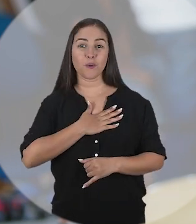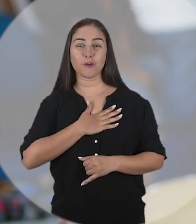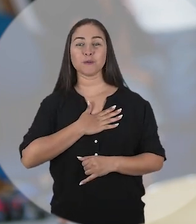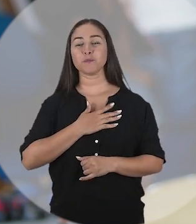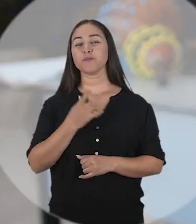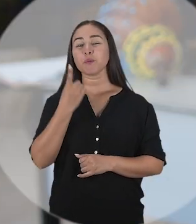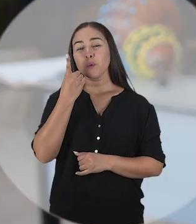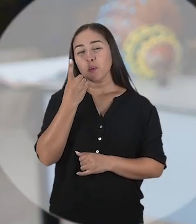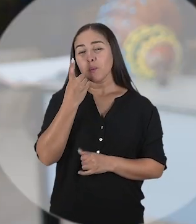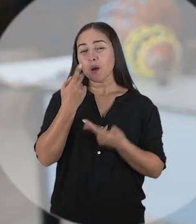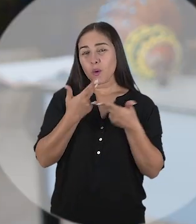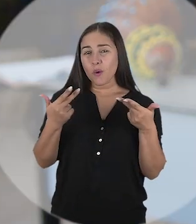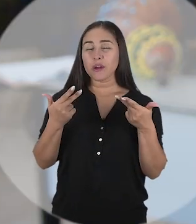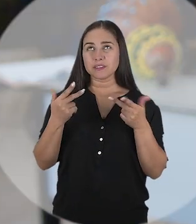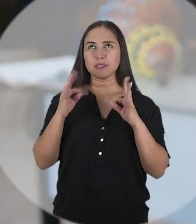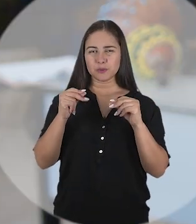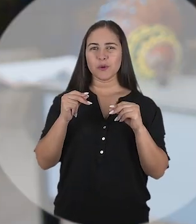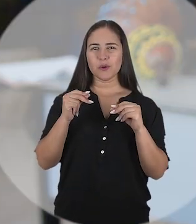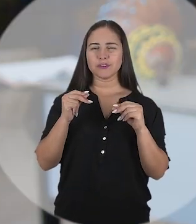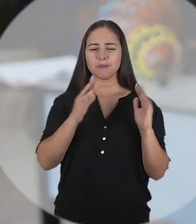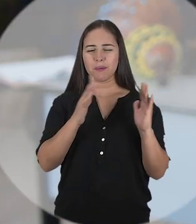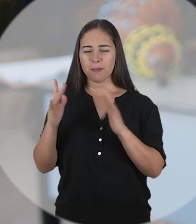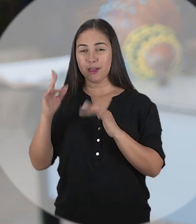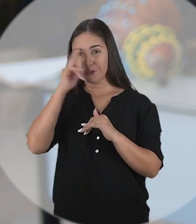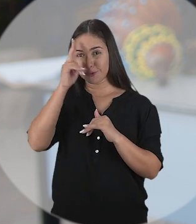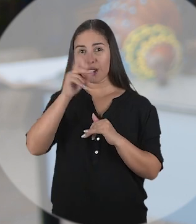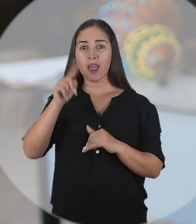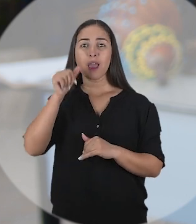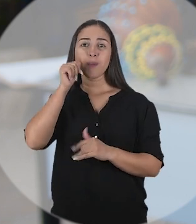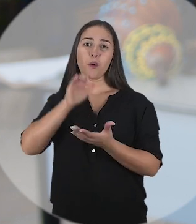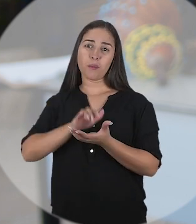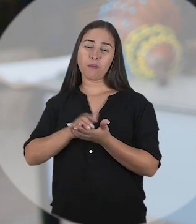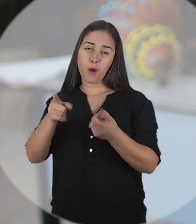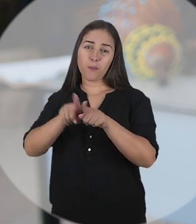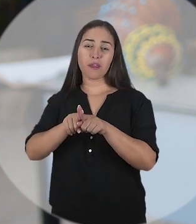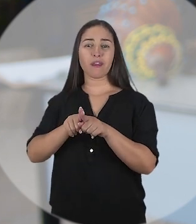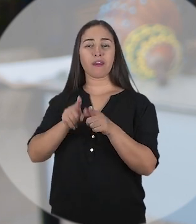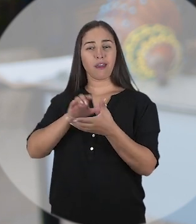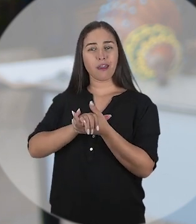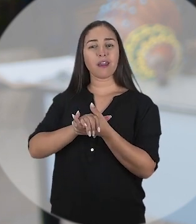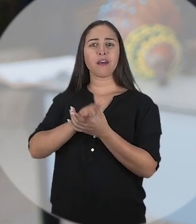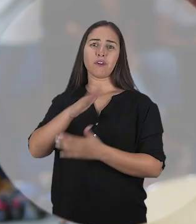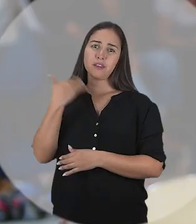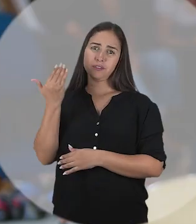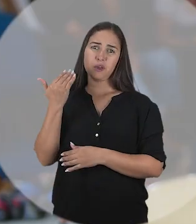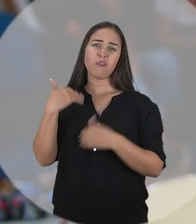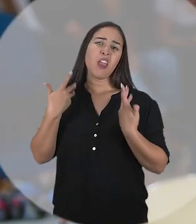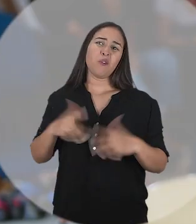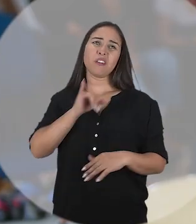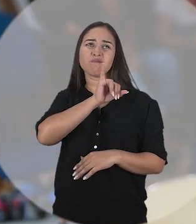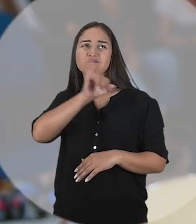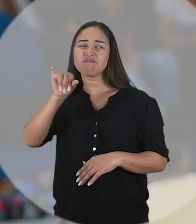única coisa assim que de toda essa história minha foi da minha companheira ter falecido. Não quis mais paquerar. Para